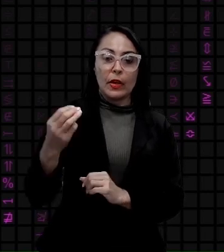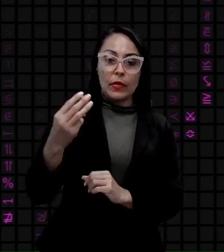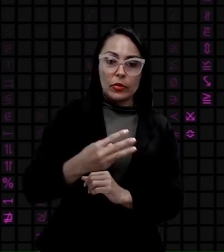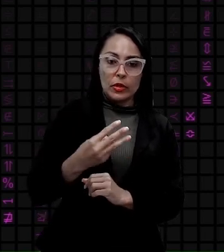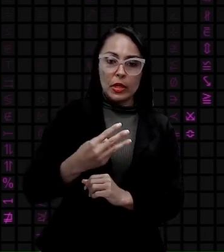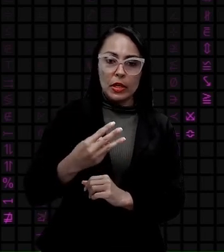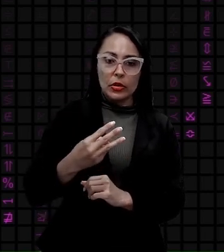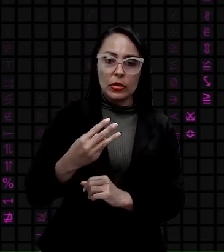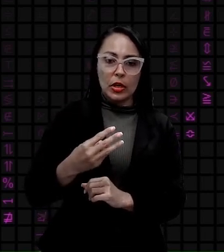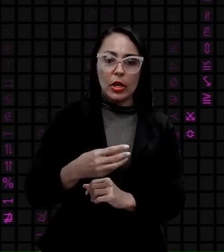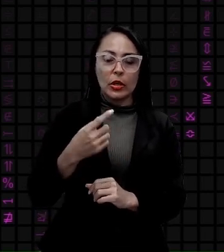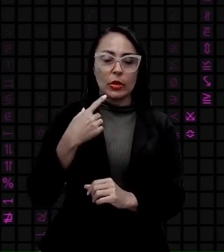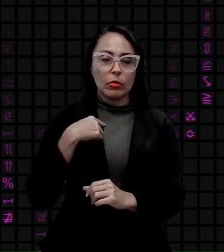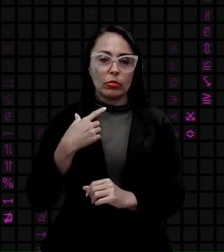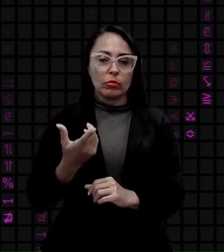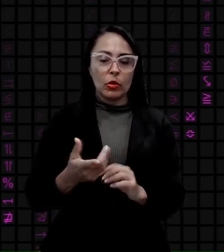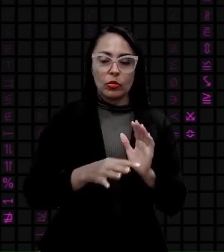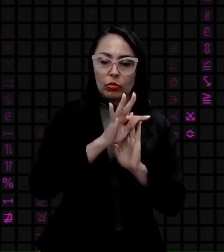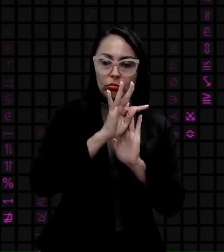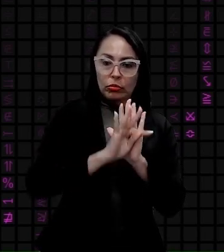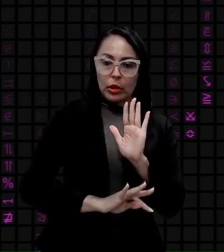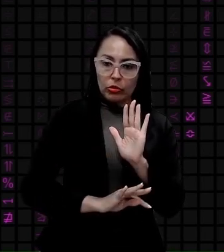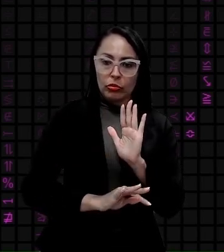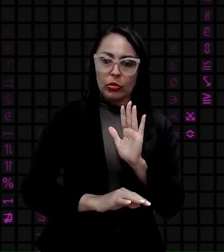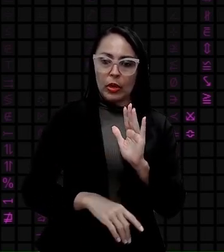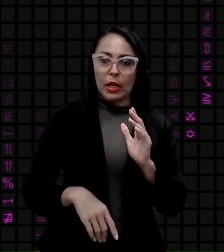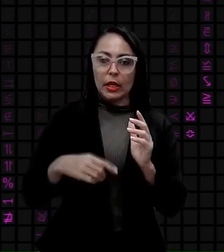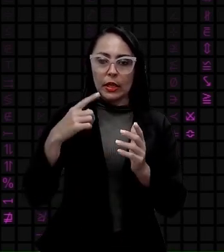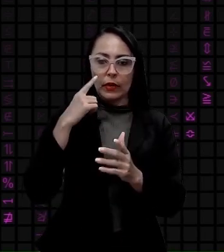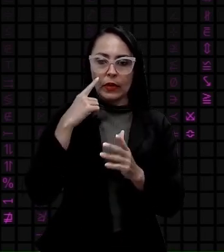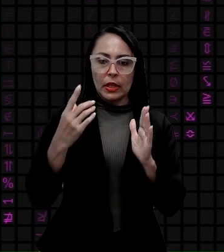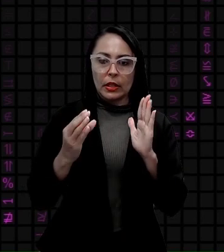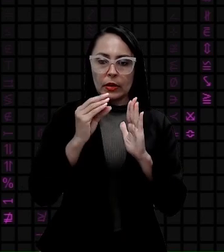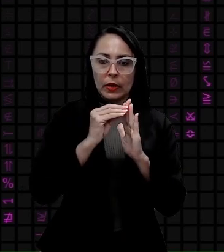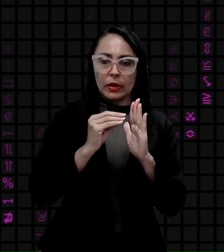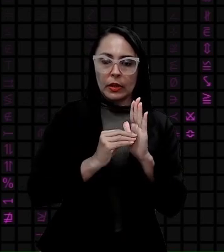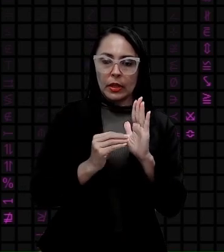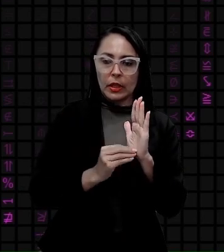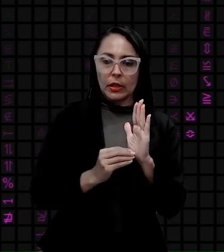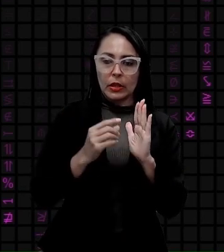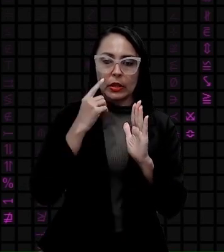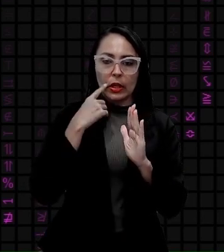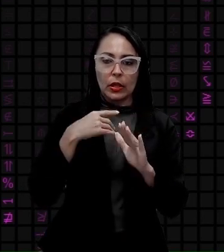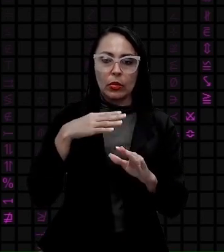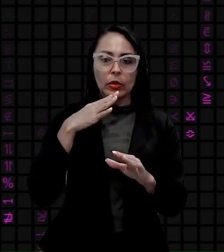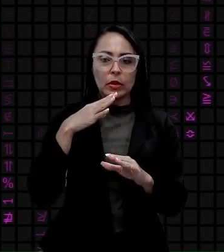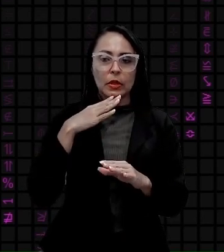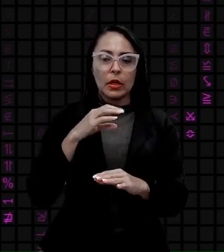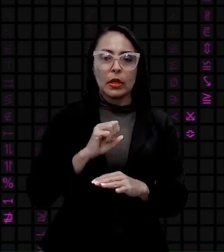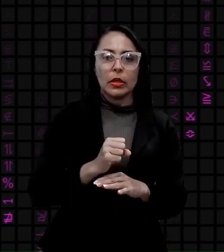Variável 3, eu sou um texto. É uma variável de cadeia de caracteres, que é conhecida como strings.